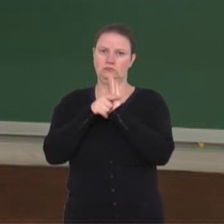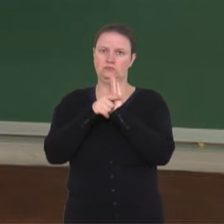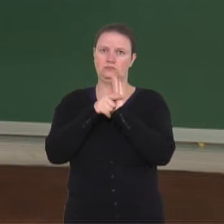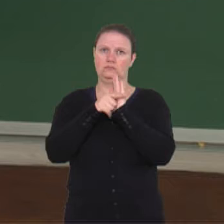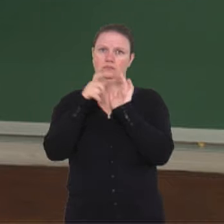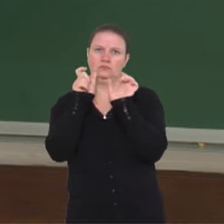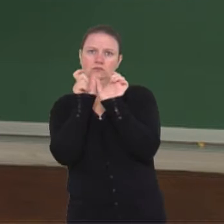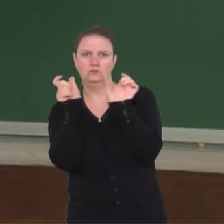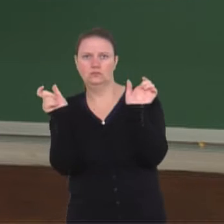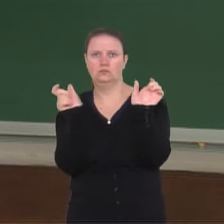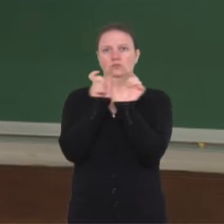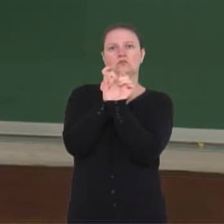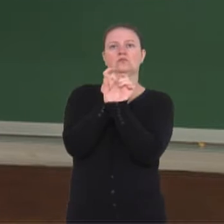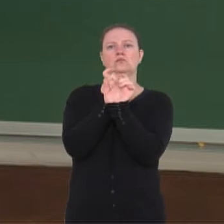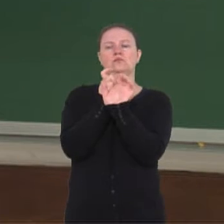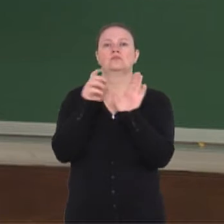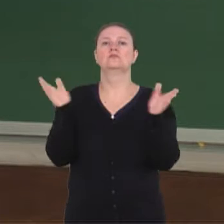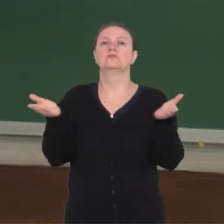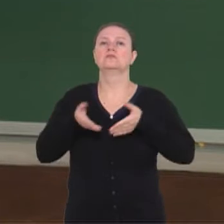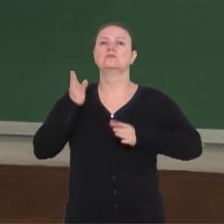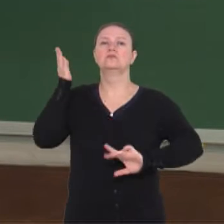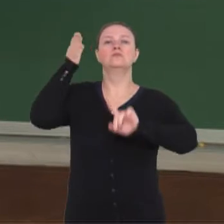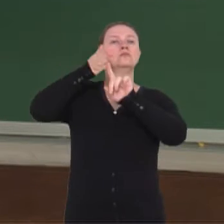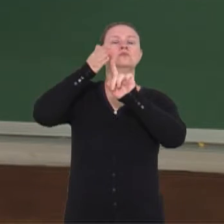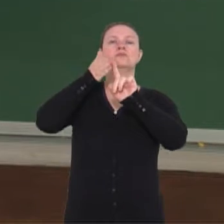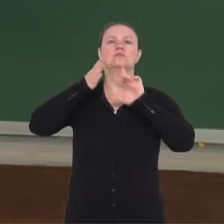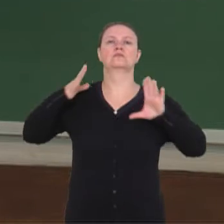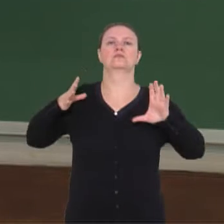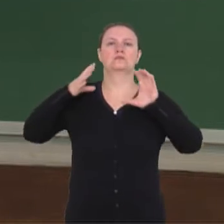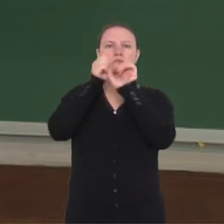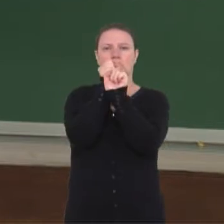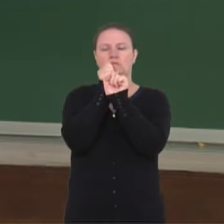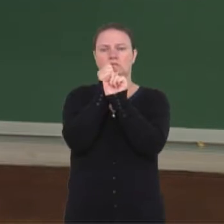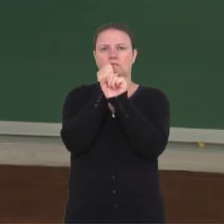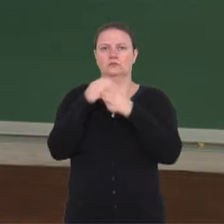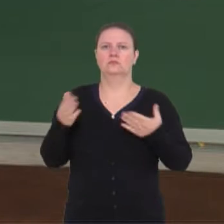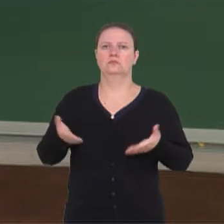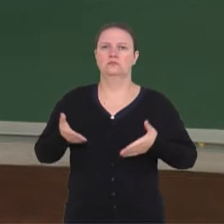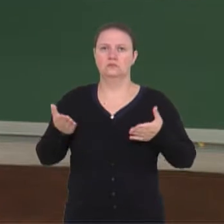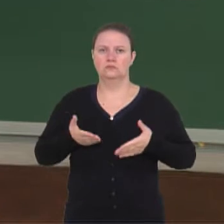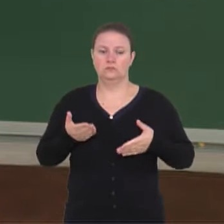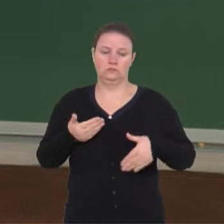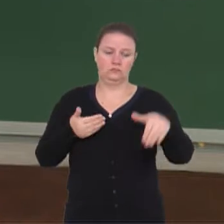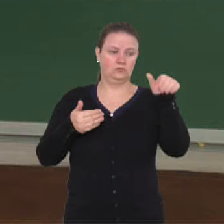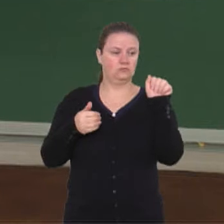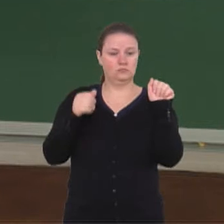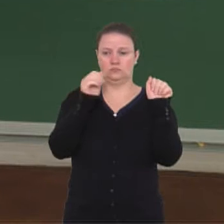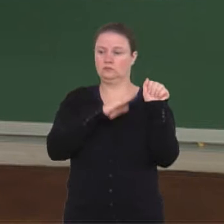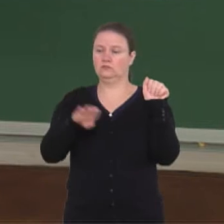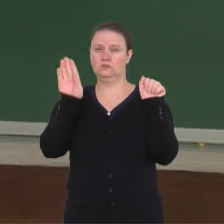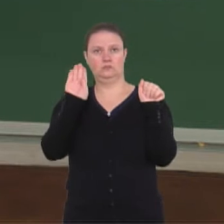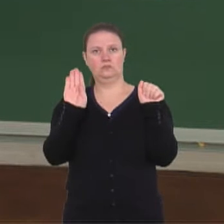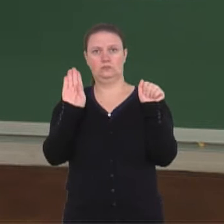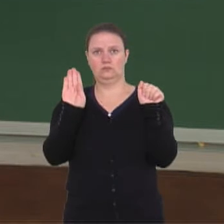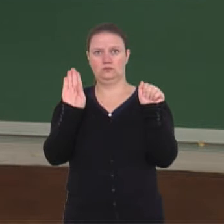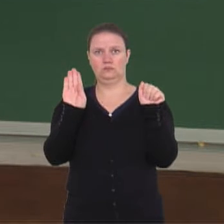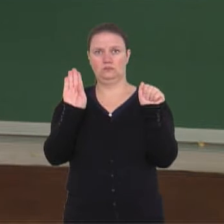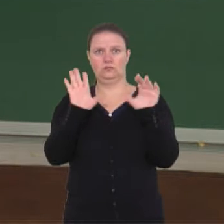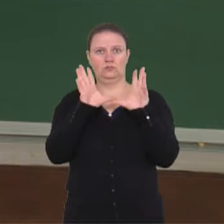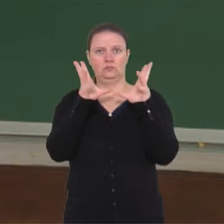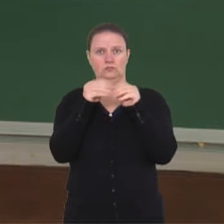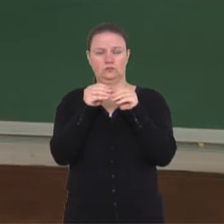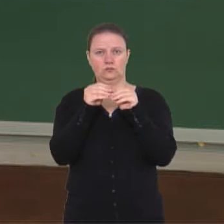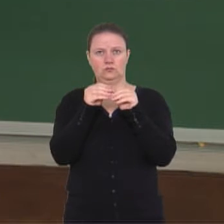é somá-los. Bom, se eu vou adicionar A com B e colocar isso tudo numa